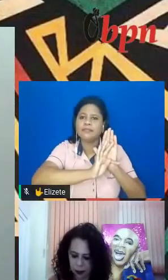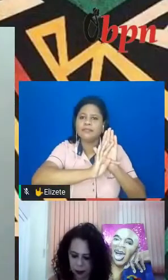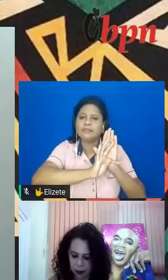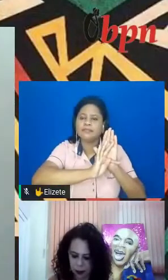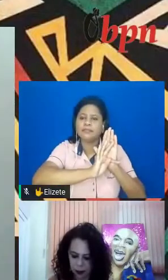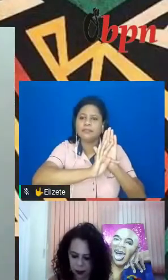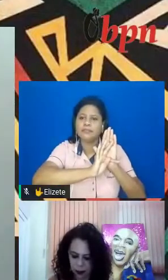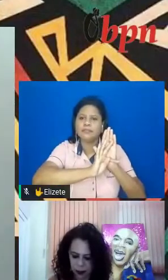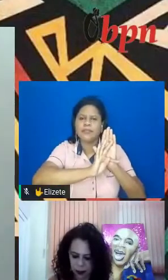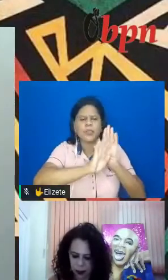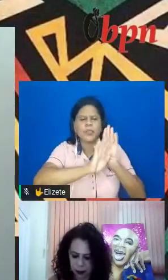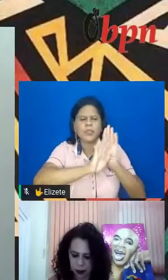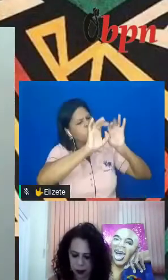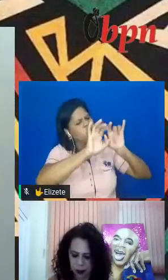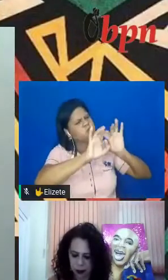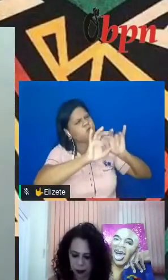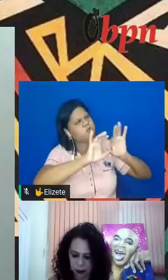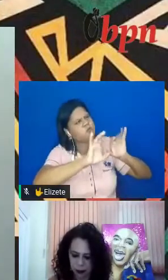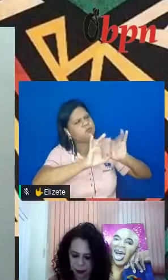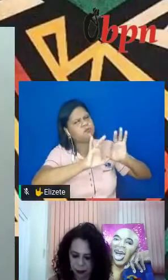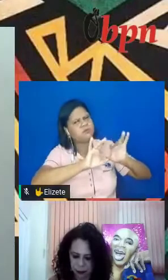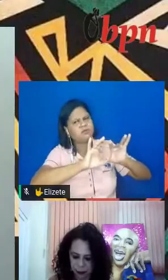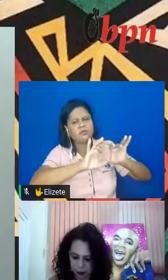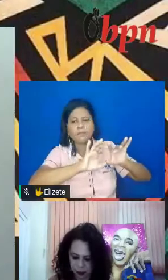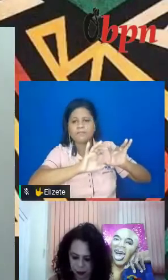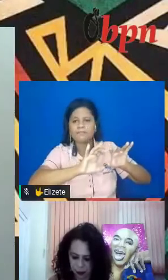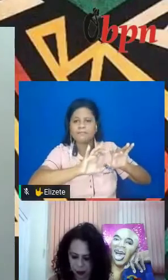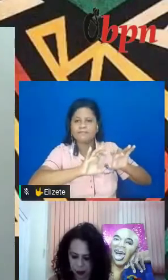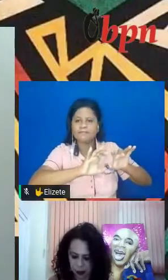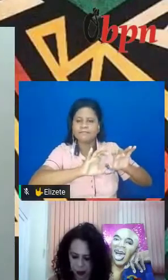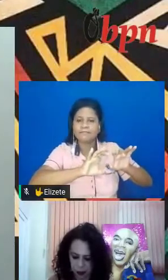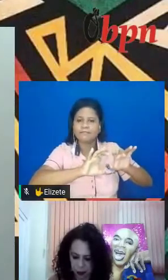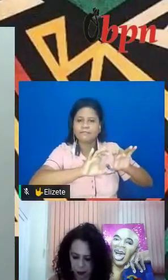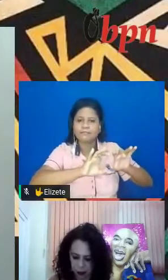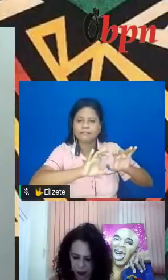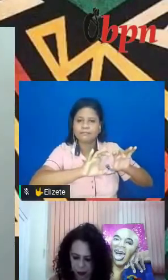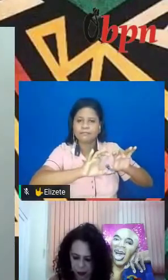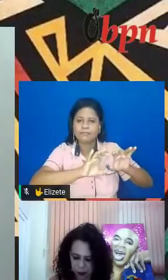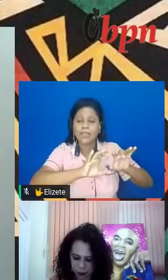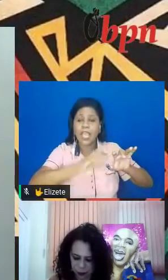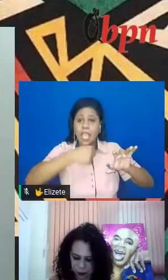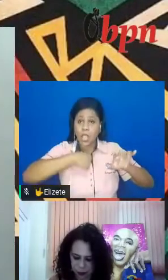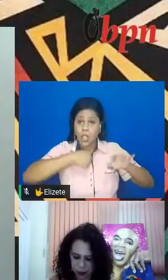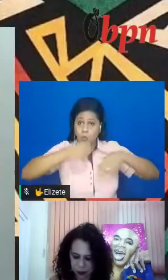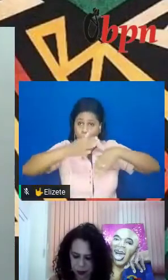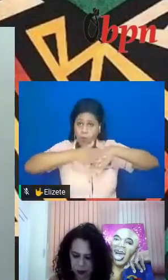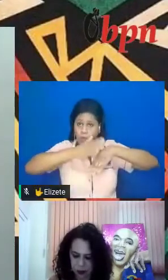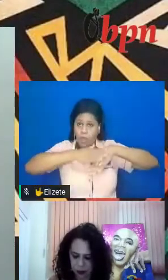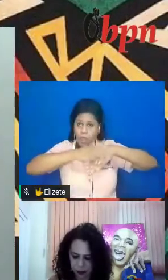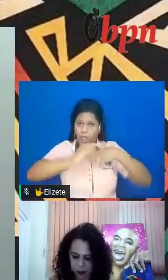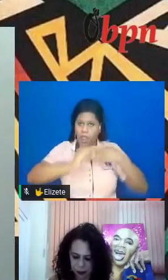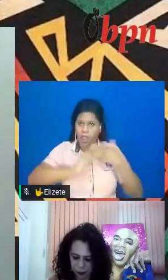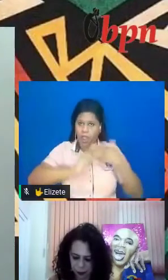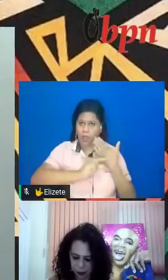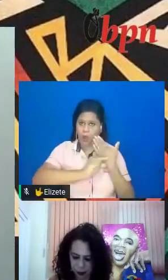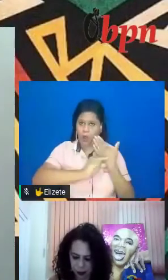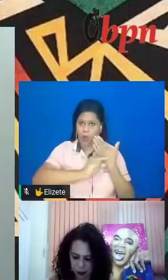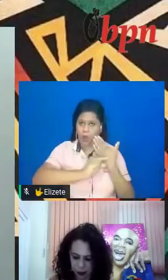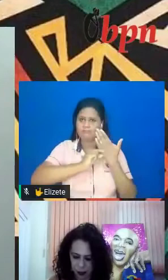eu não me desvencilho, enquanto autora, eu não me desvencilho